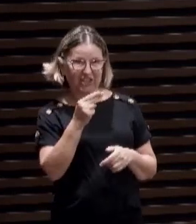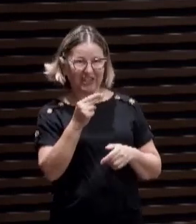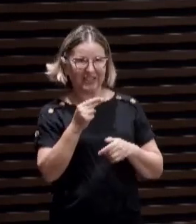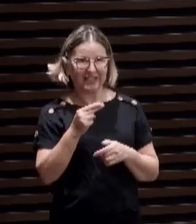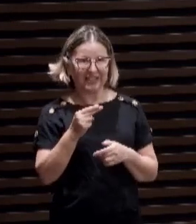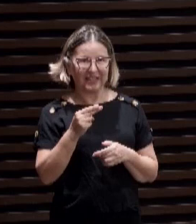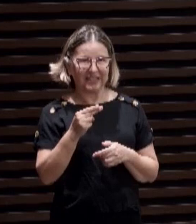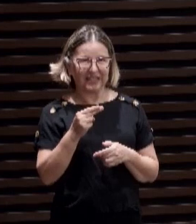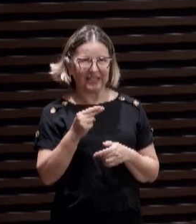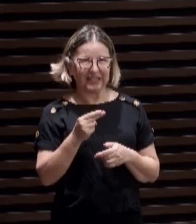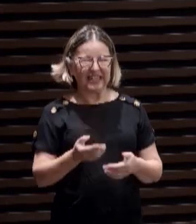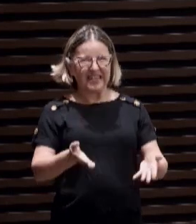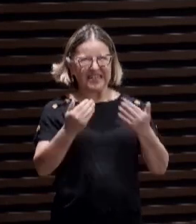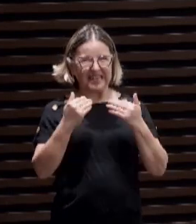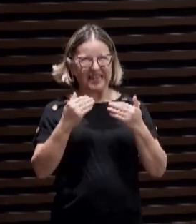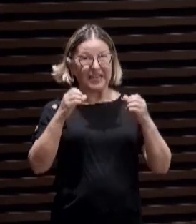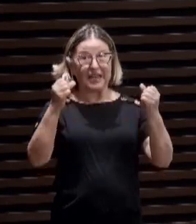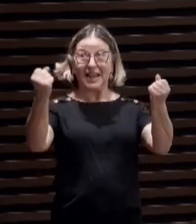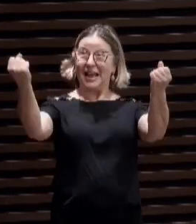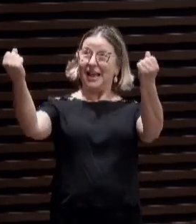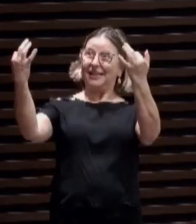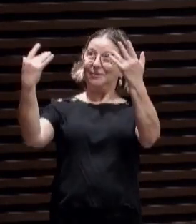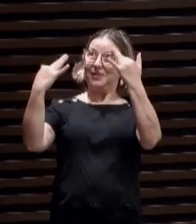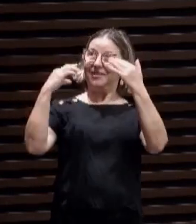maior objetivo deste mundo.